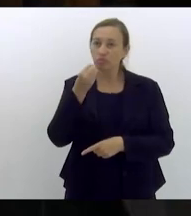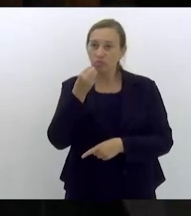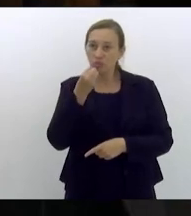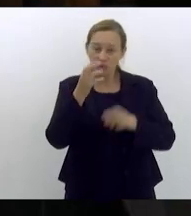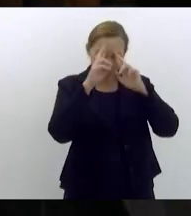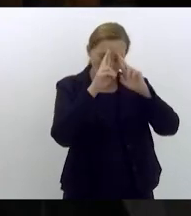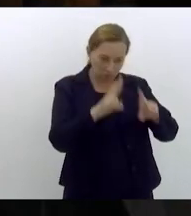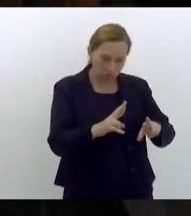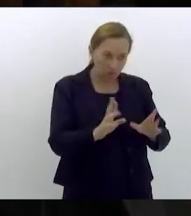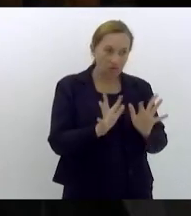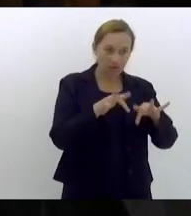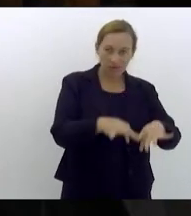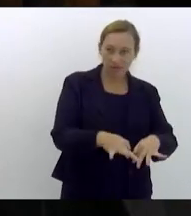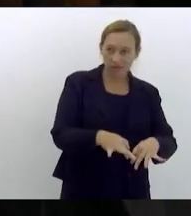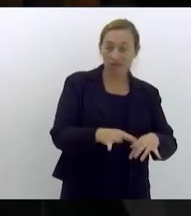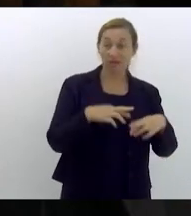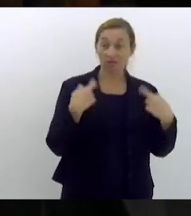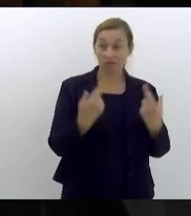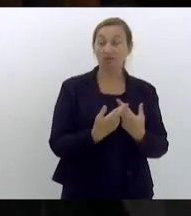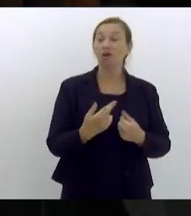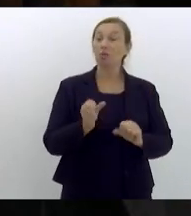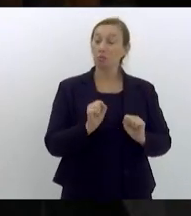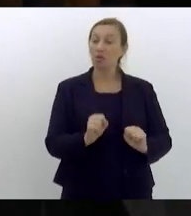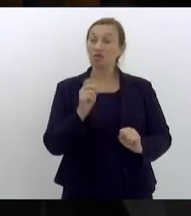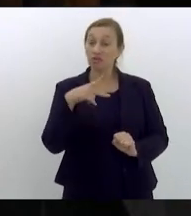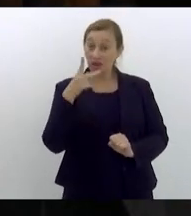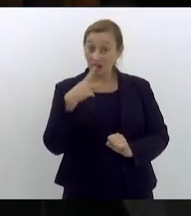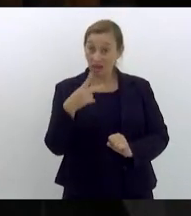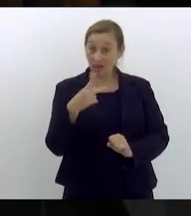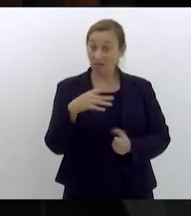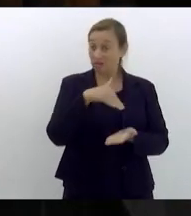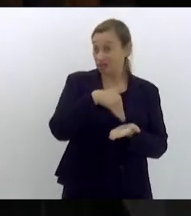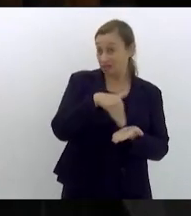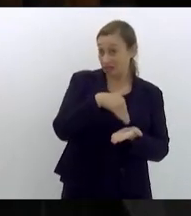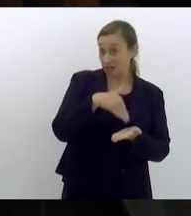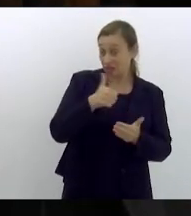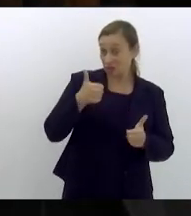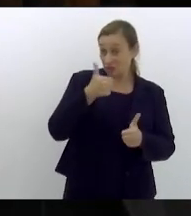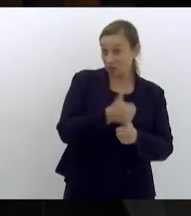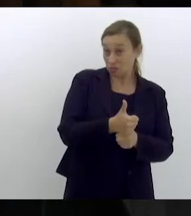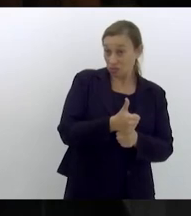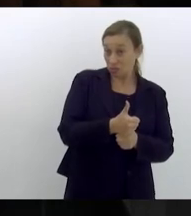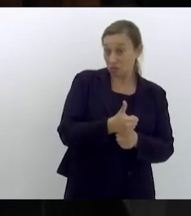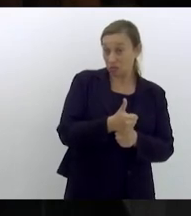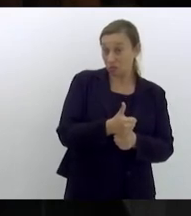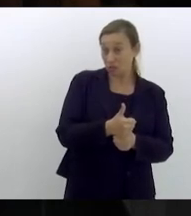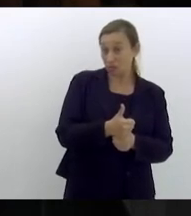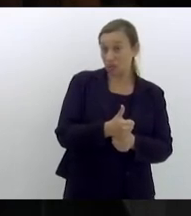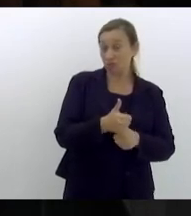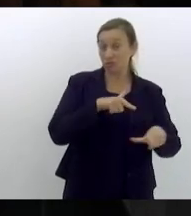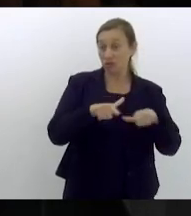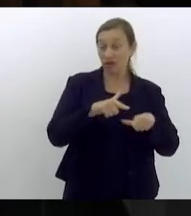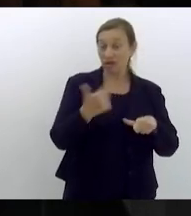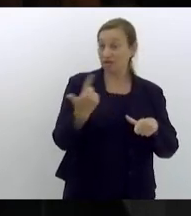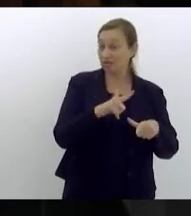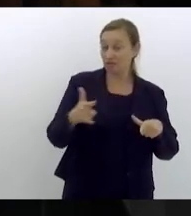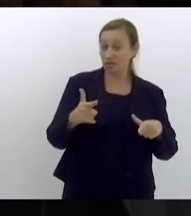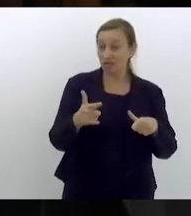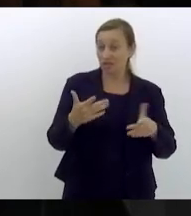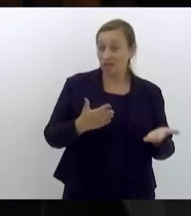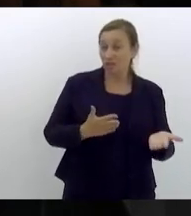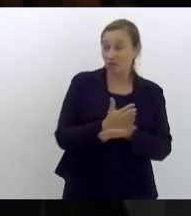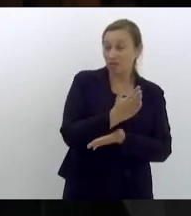respeitando o encerramento da sessão vossa excelência também pode falar da secretária que assumir um carro que não existia sem aprovação da câmara